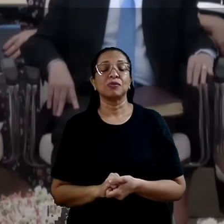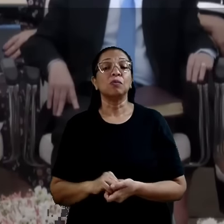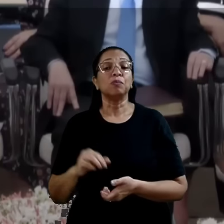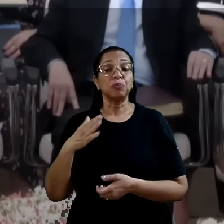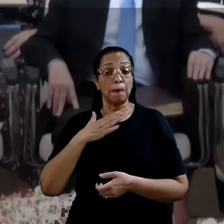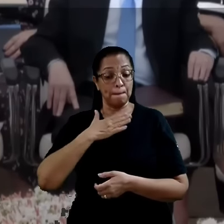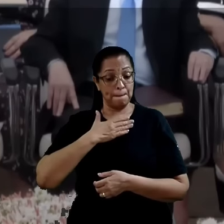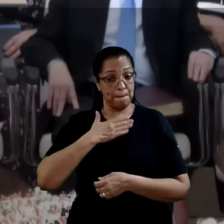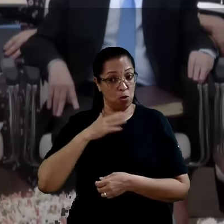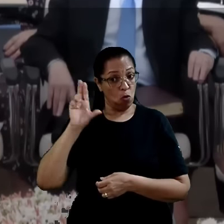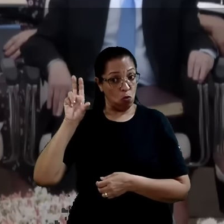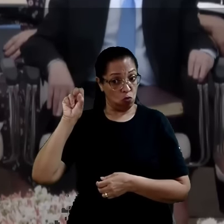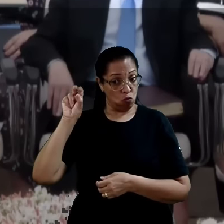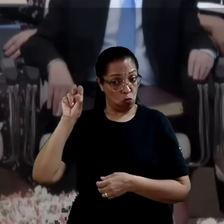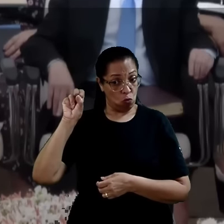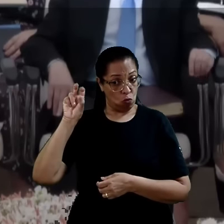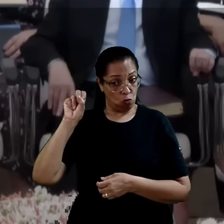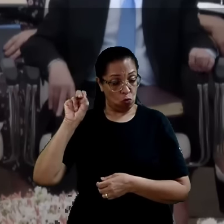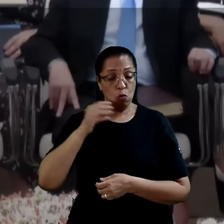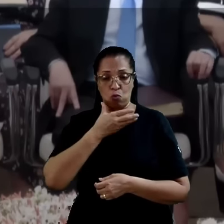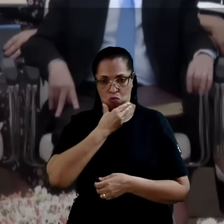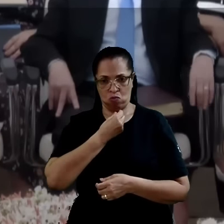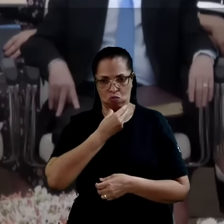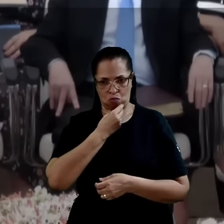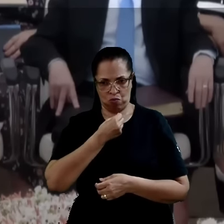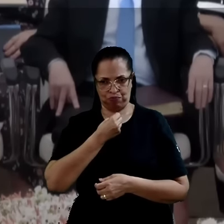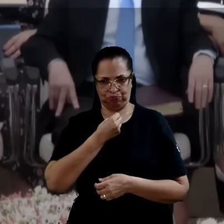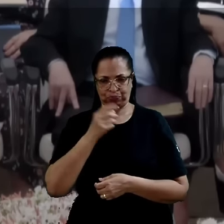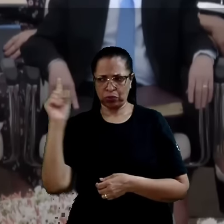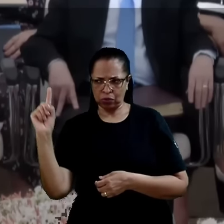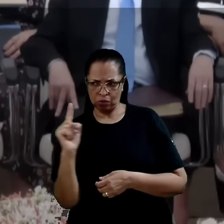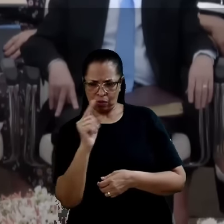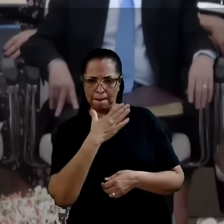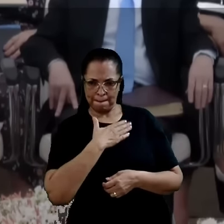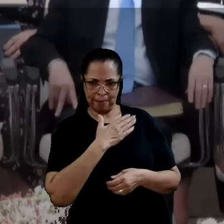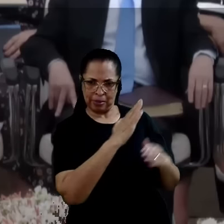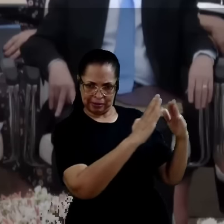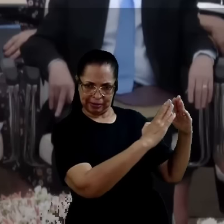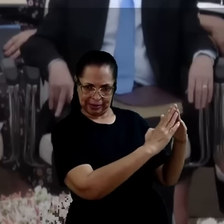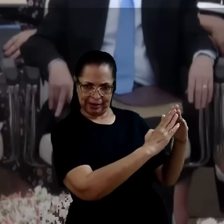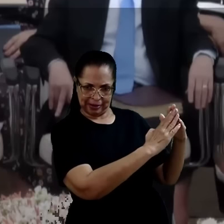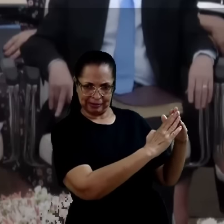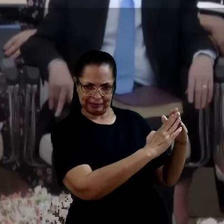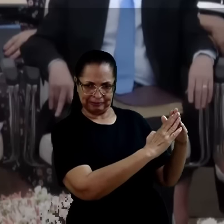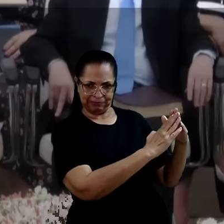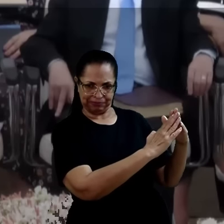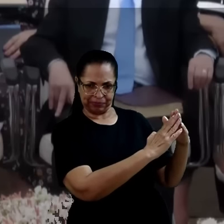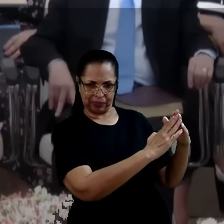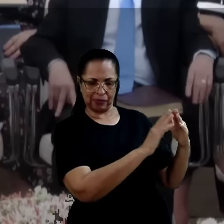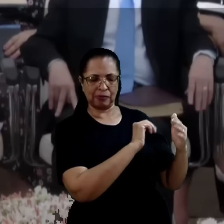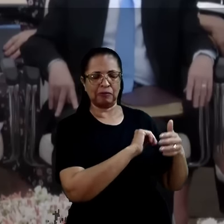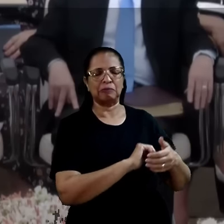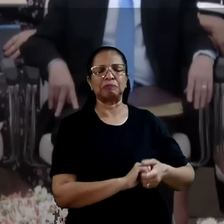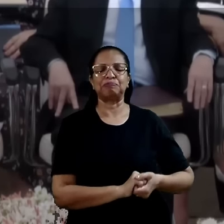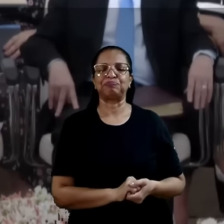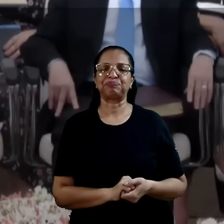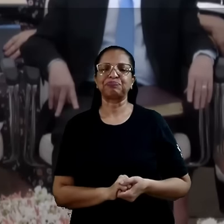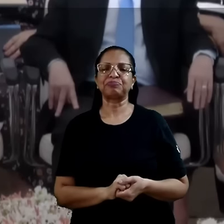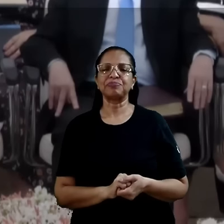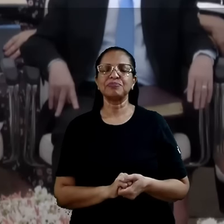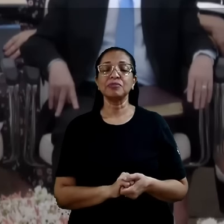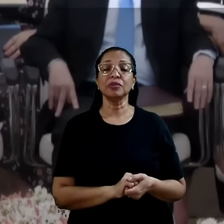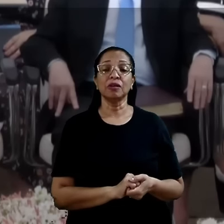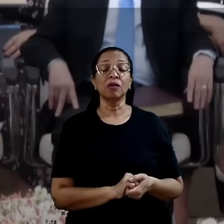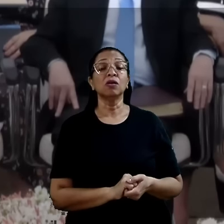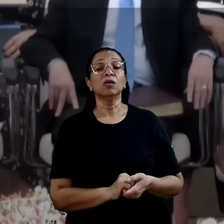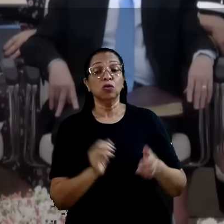à nossa casa com outro Presidente e eu fazendo a comida assim eu escapava assim eles na